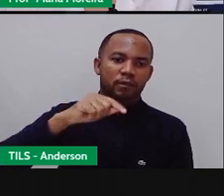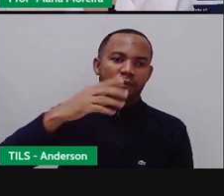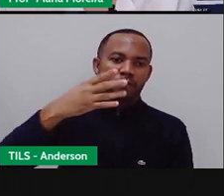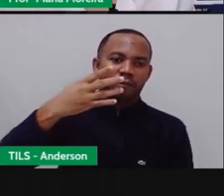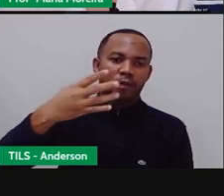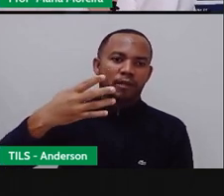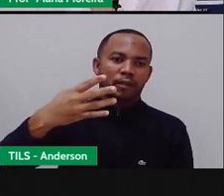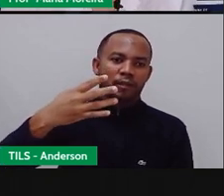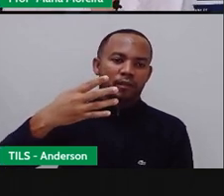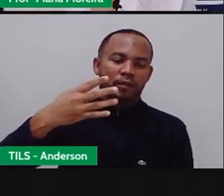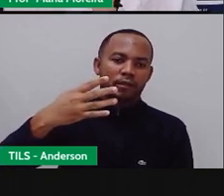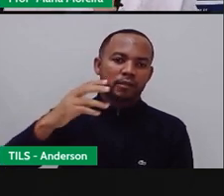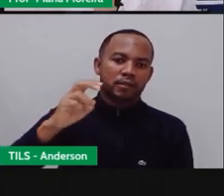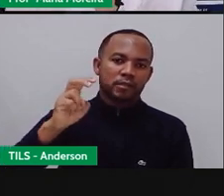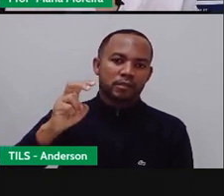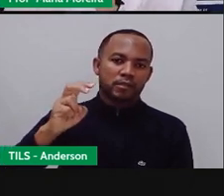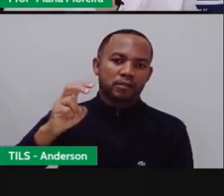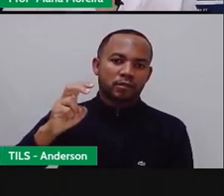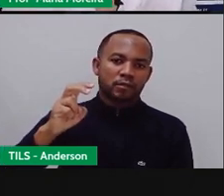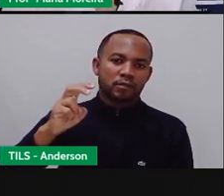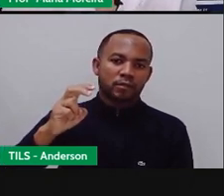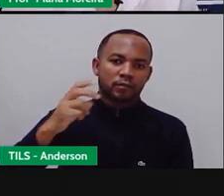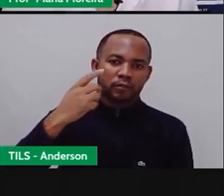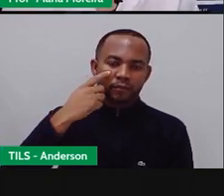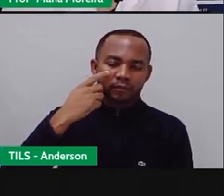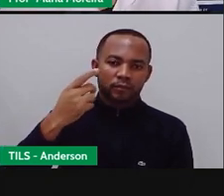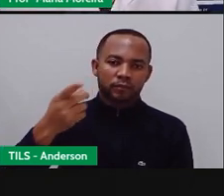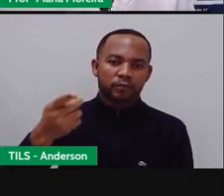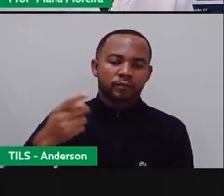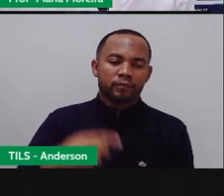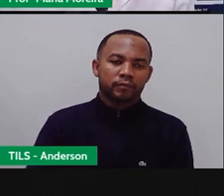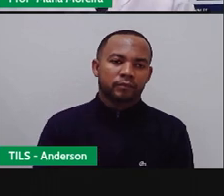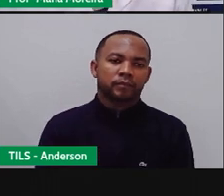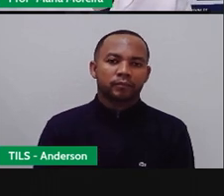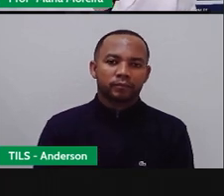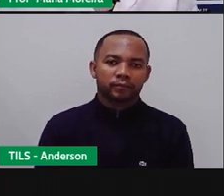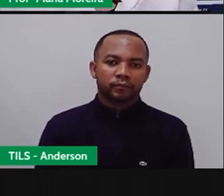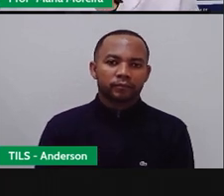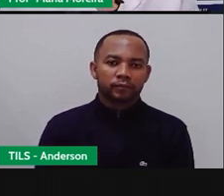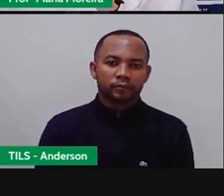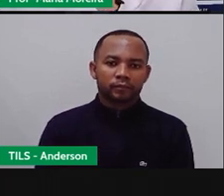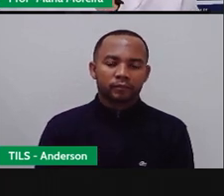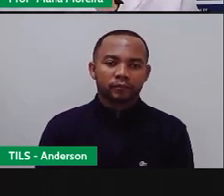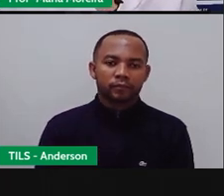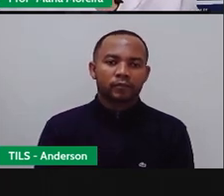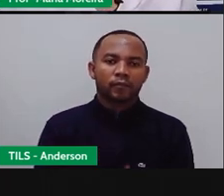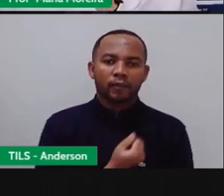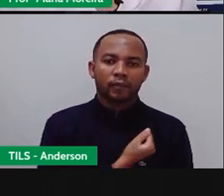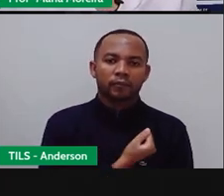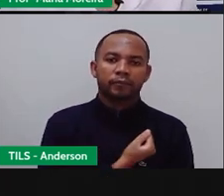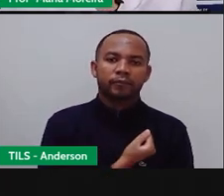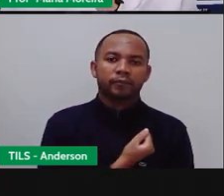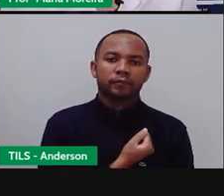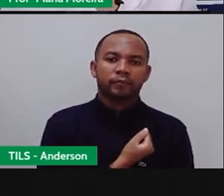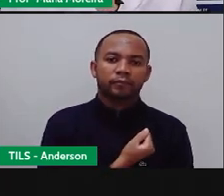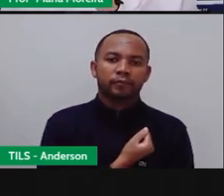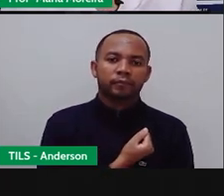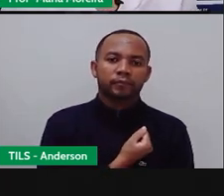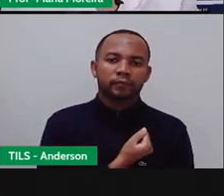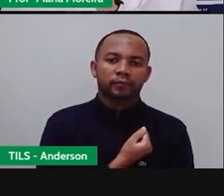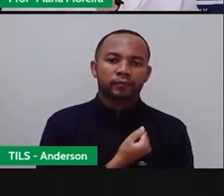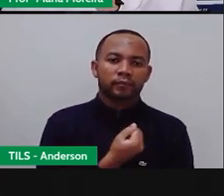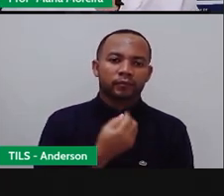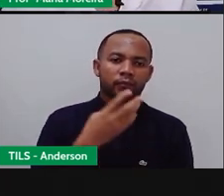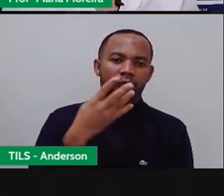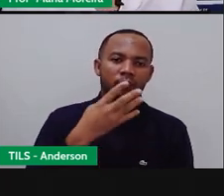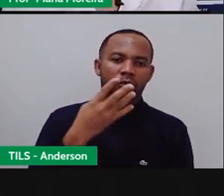945 o que dezenas Olha só em algarismo representa a centena aí qual é o algarismo